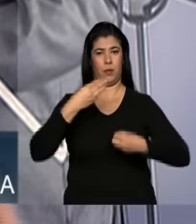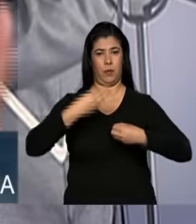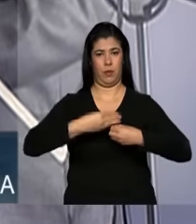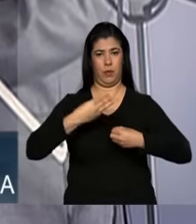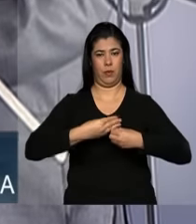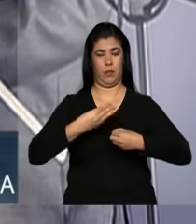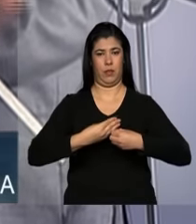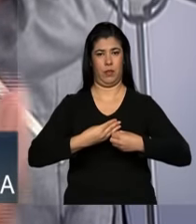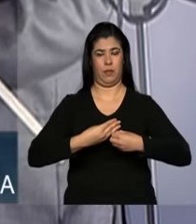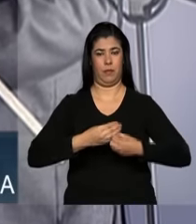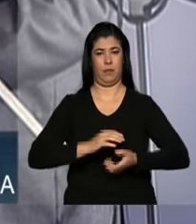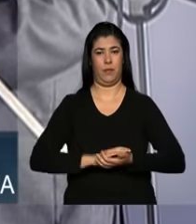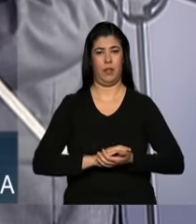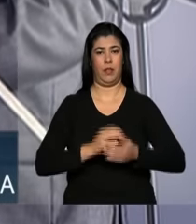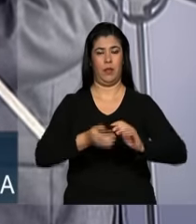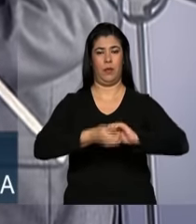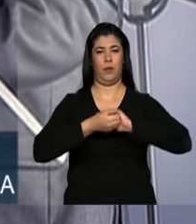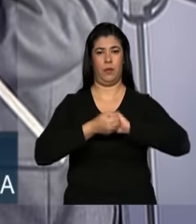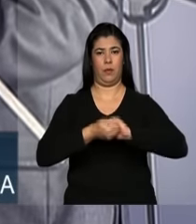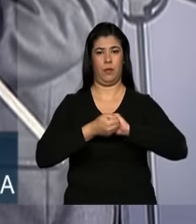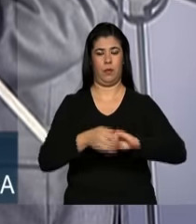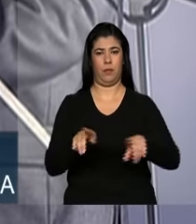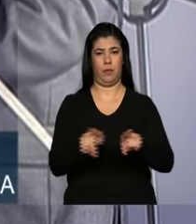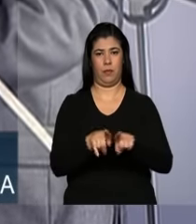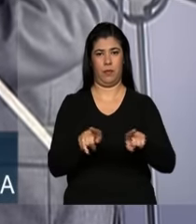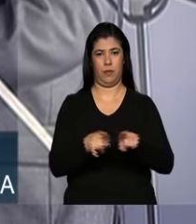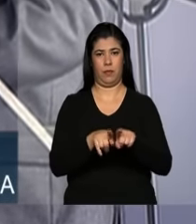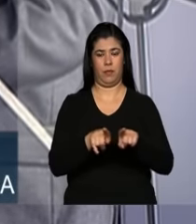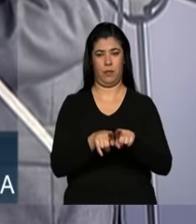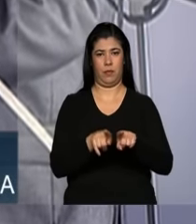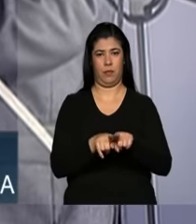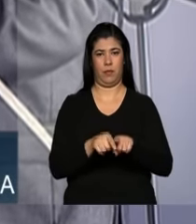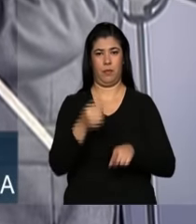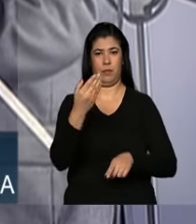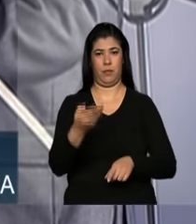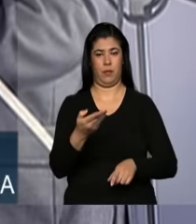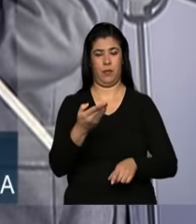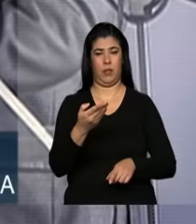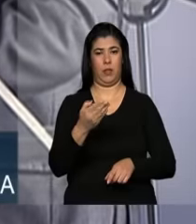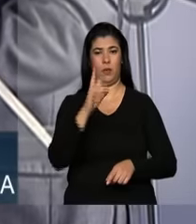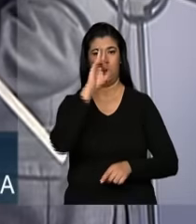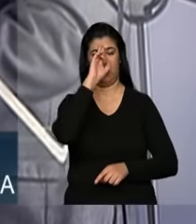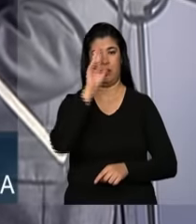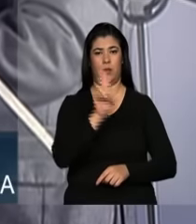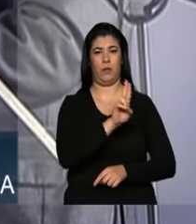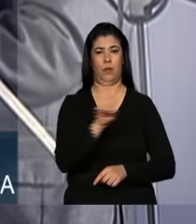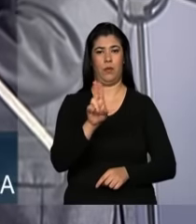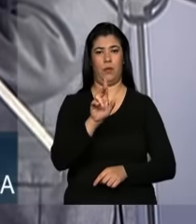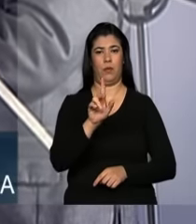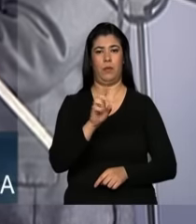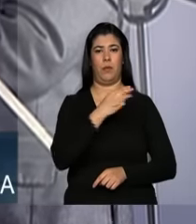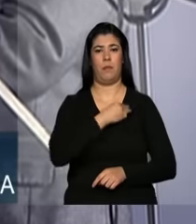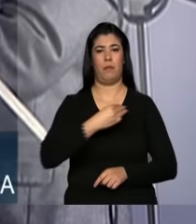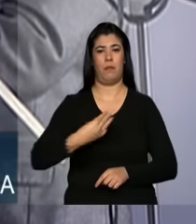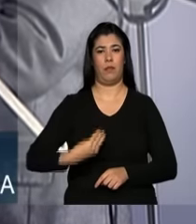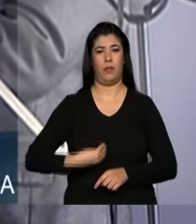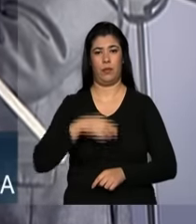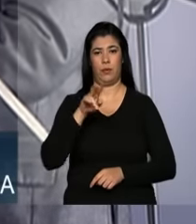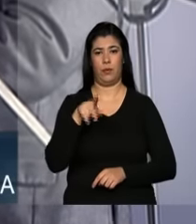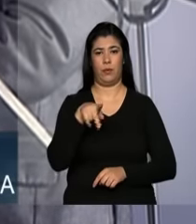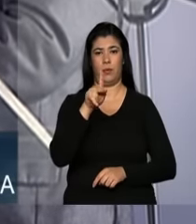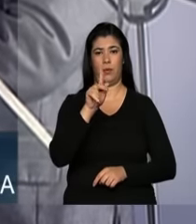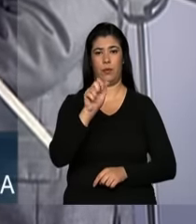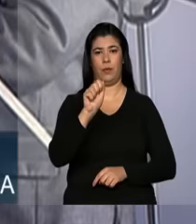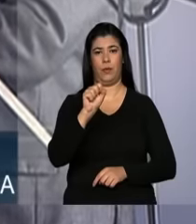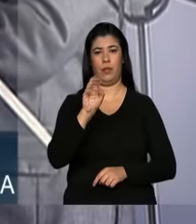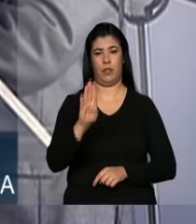município. Quero cumprimentar também o excelentíssimo senhor Gilberto Kassab, ministro das